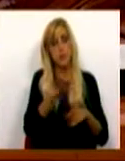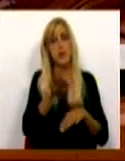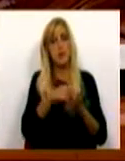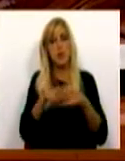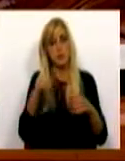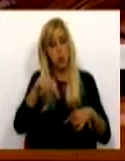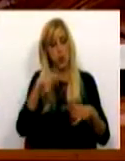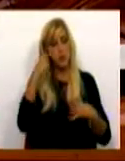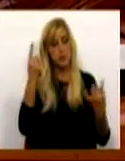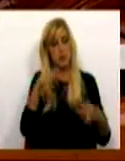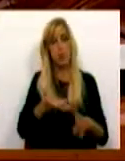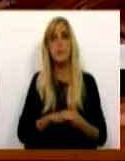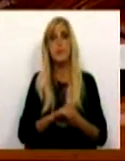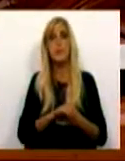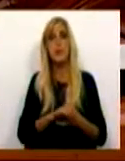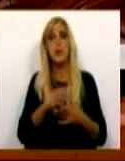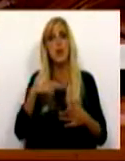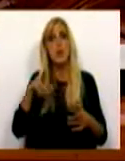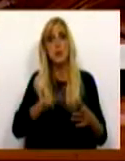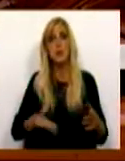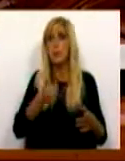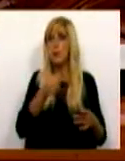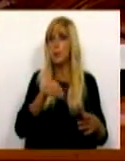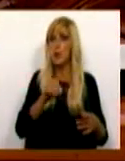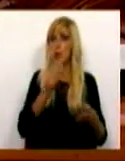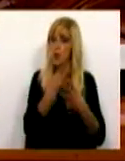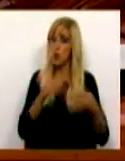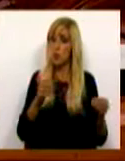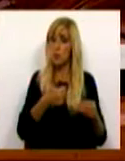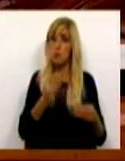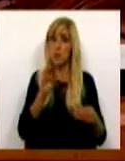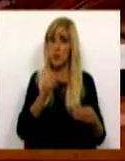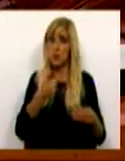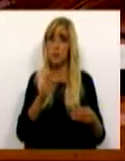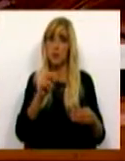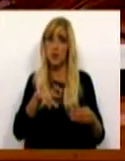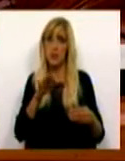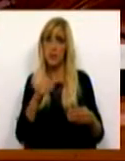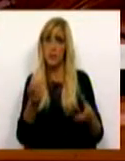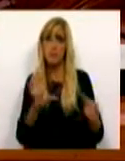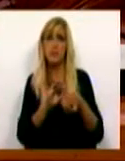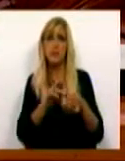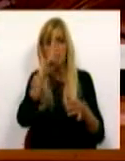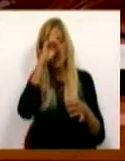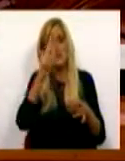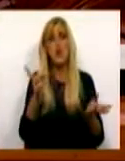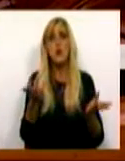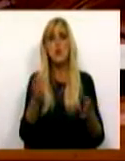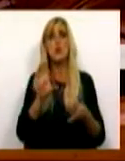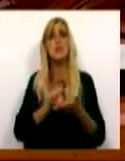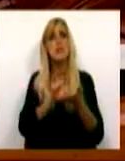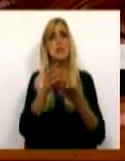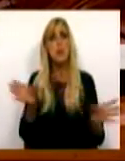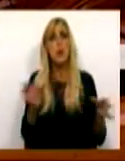hoje apresentamos. A nacionalização do BPN e as resoluções do BES e do BANIF implicaram um esforço financeiro da comunidade